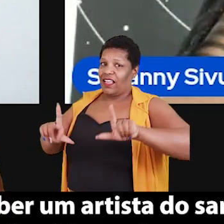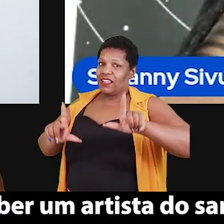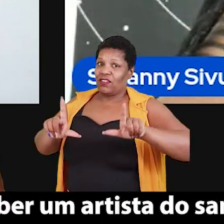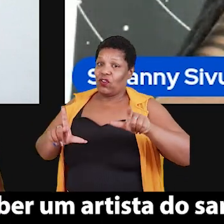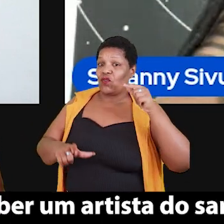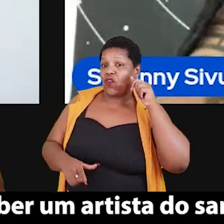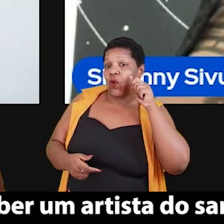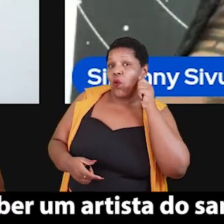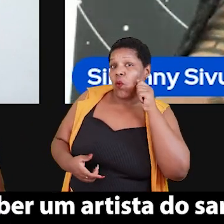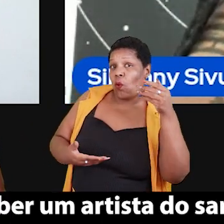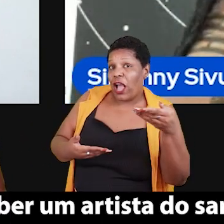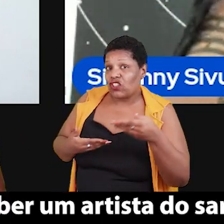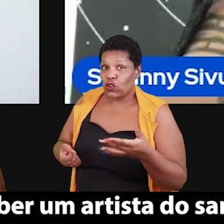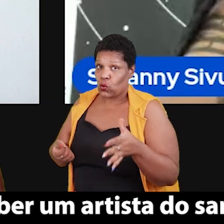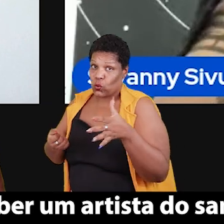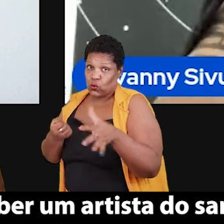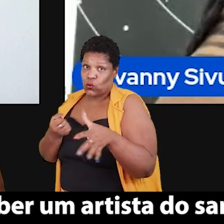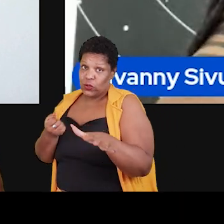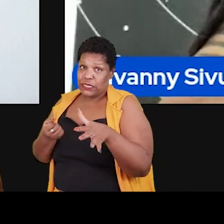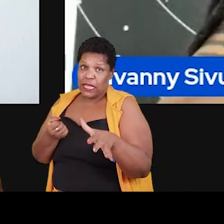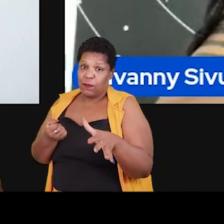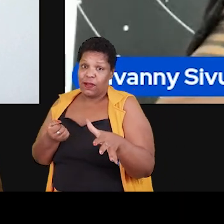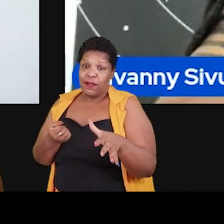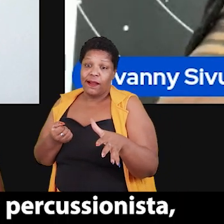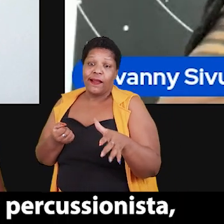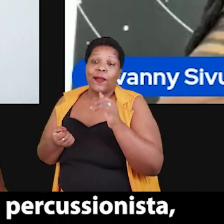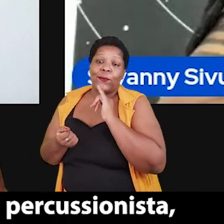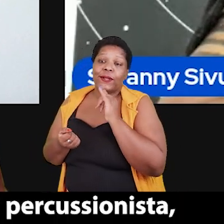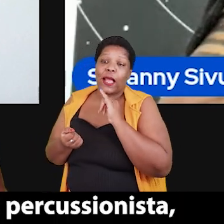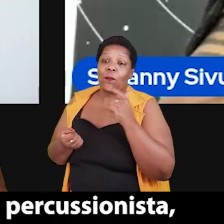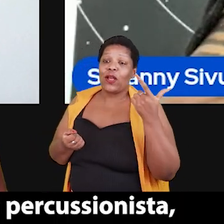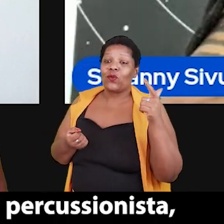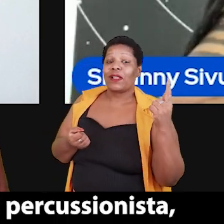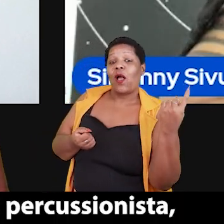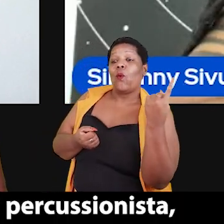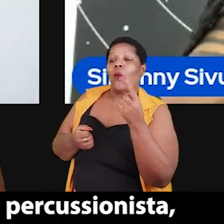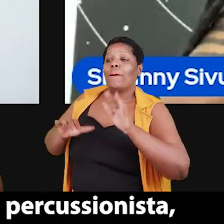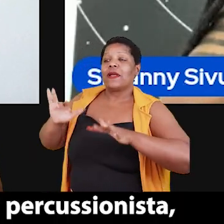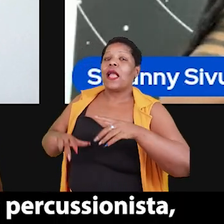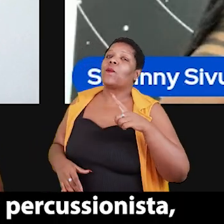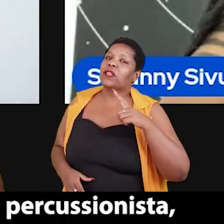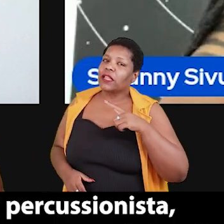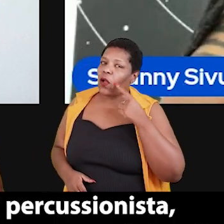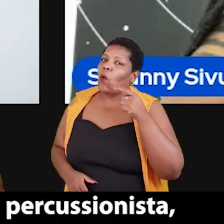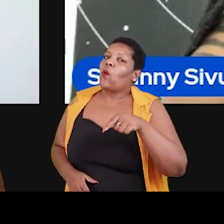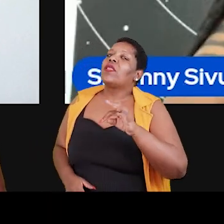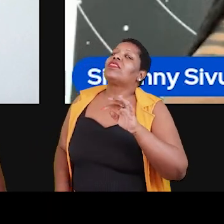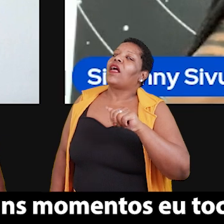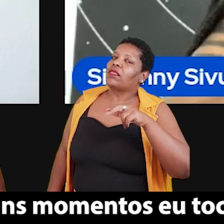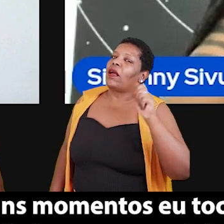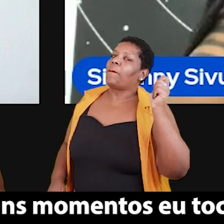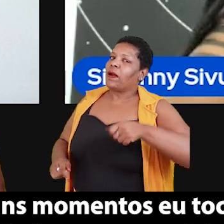um artista do samba que não está levando algum percussionista, eu tenho que ter um tantanzinho ali na